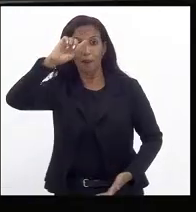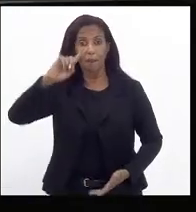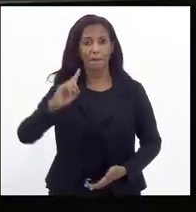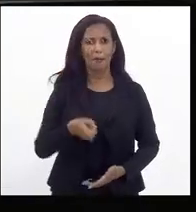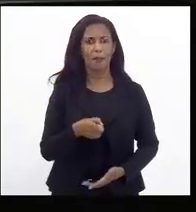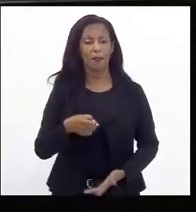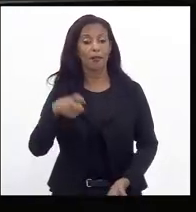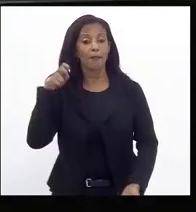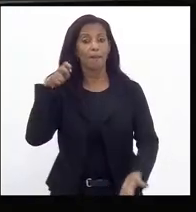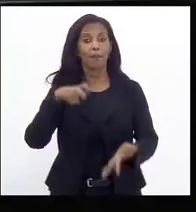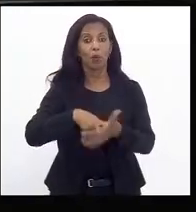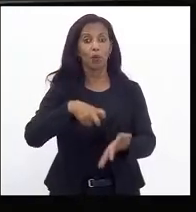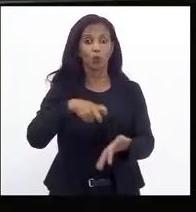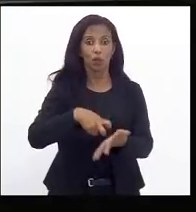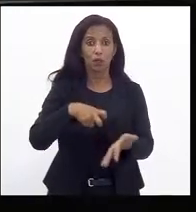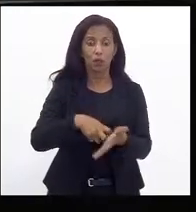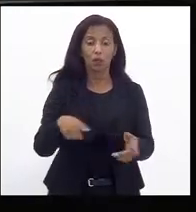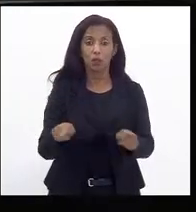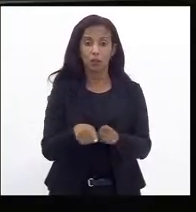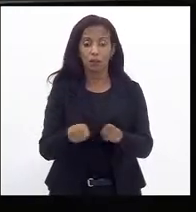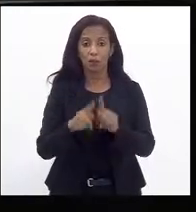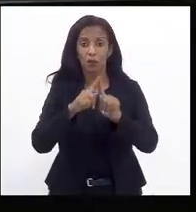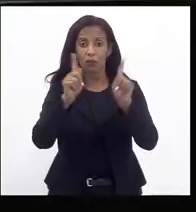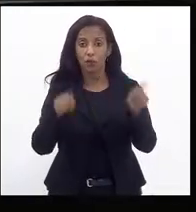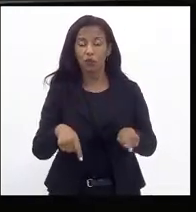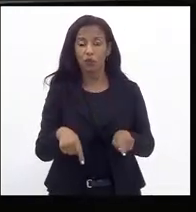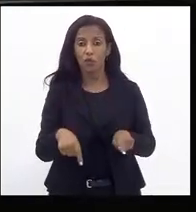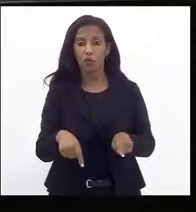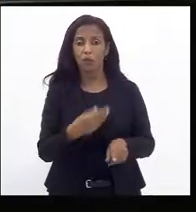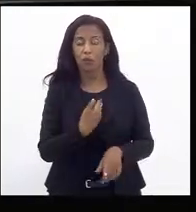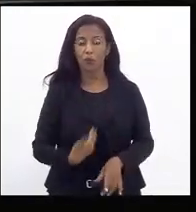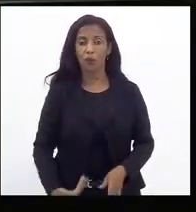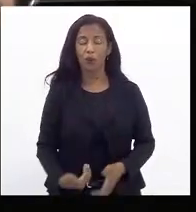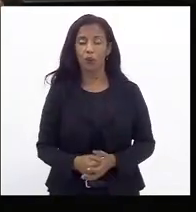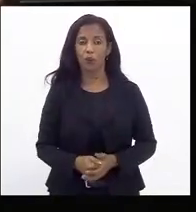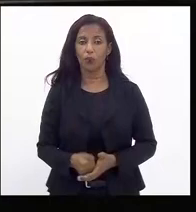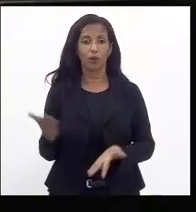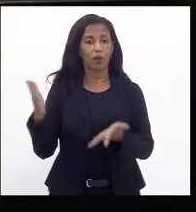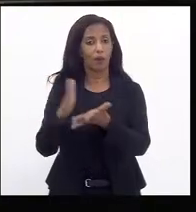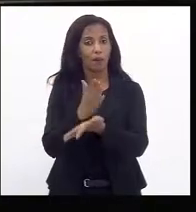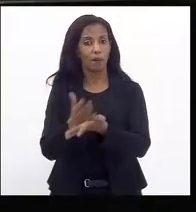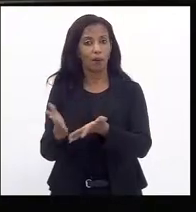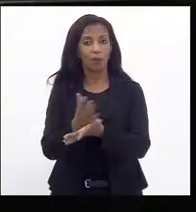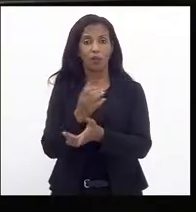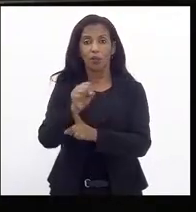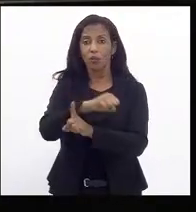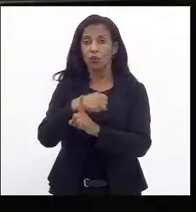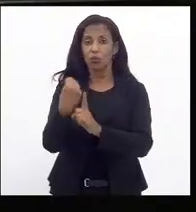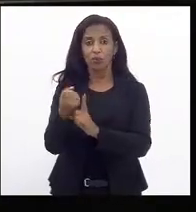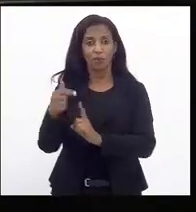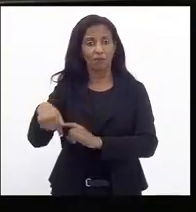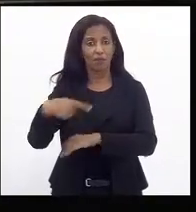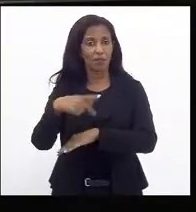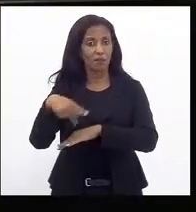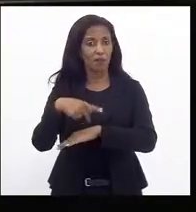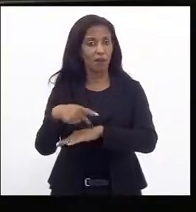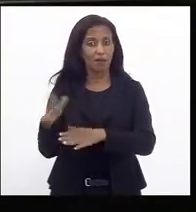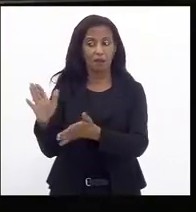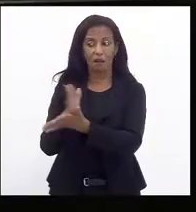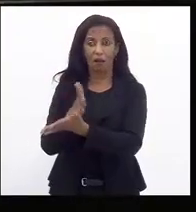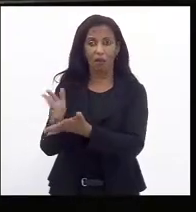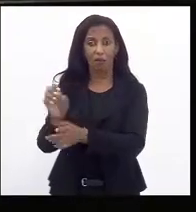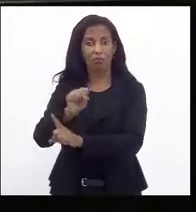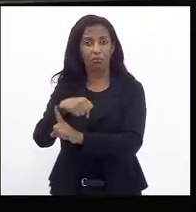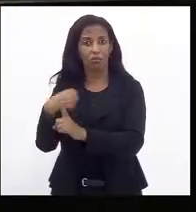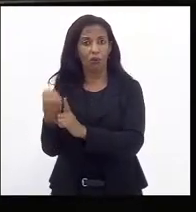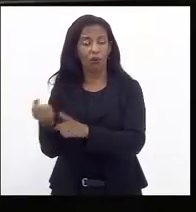penaliza sobretudo o funcionalismo público a maioria social desse país EA maioria